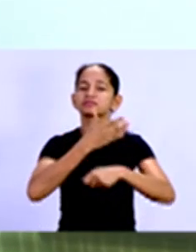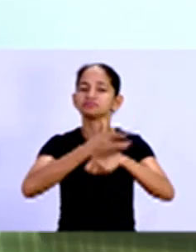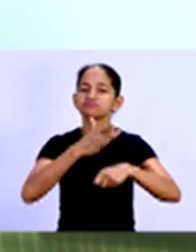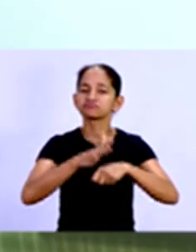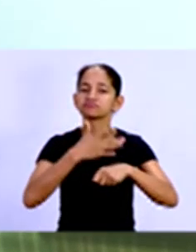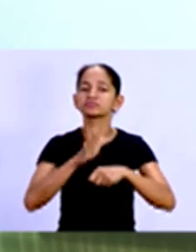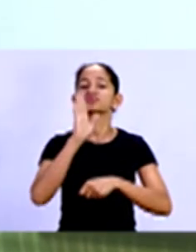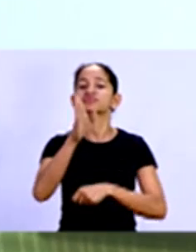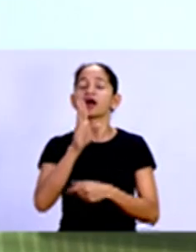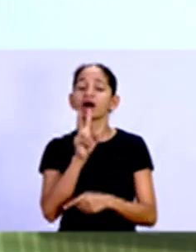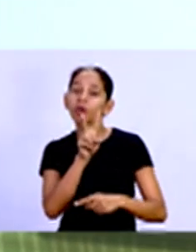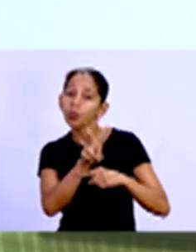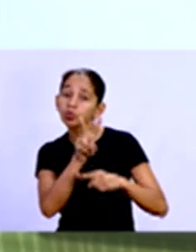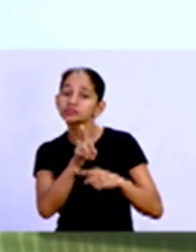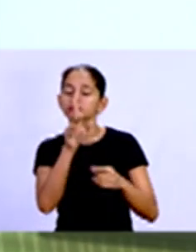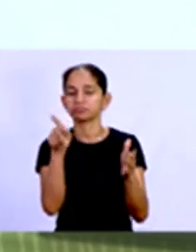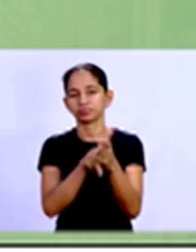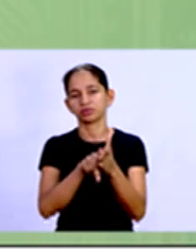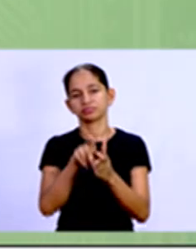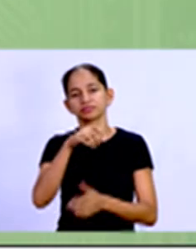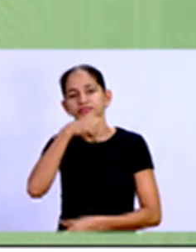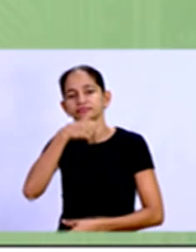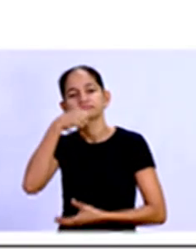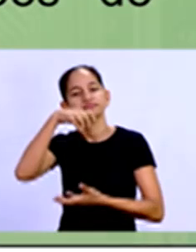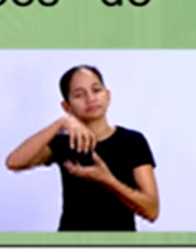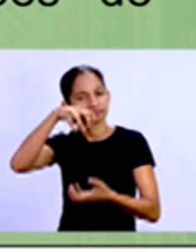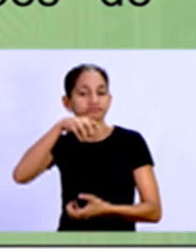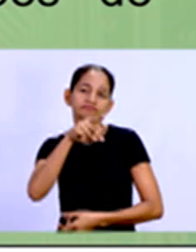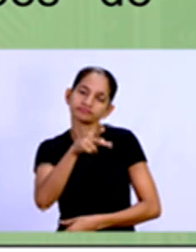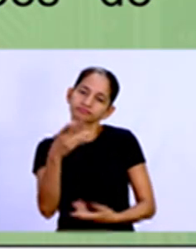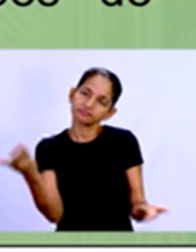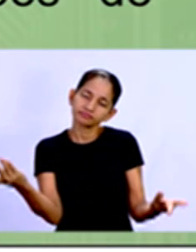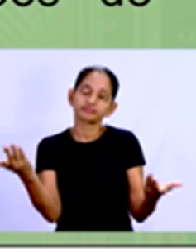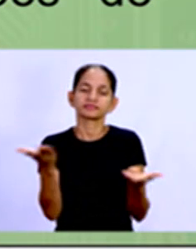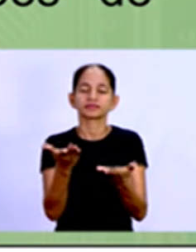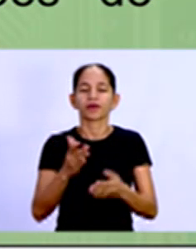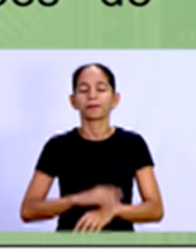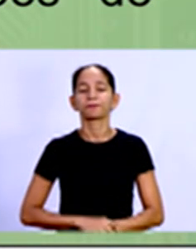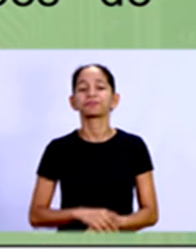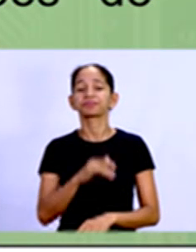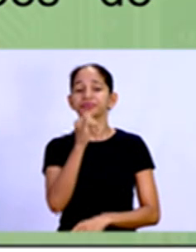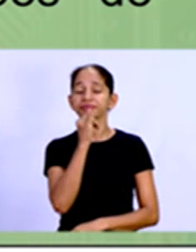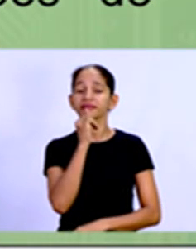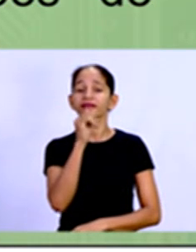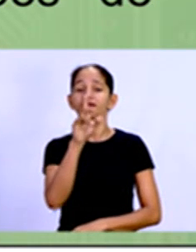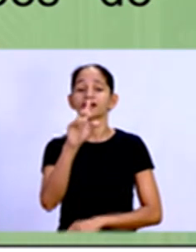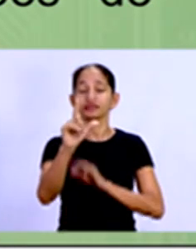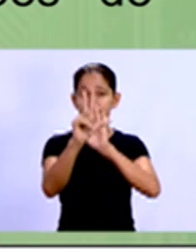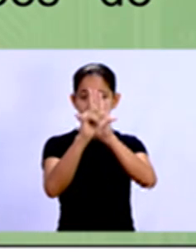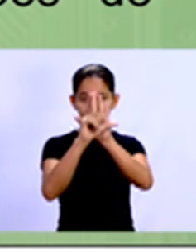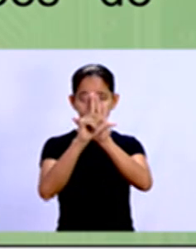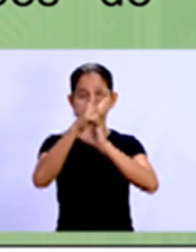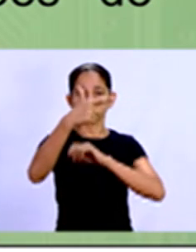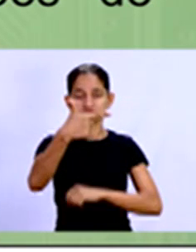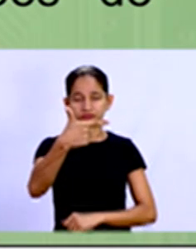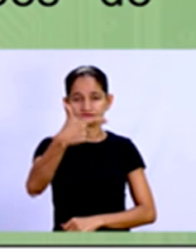cuidar do idoso. Então, o que acontece? A lei número